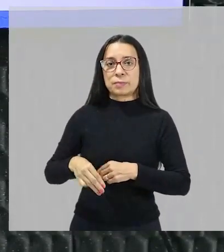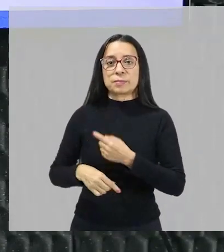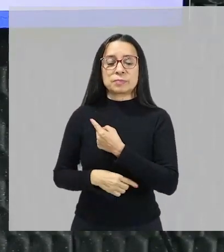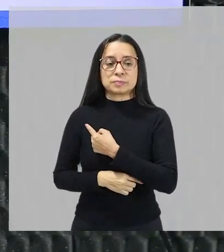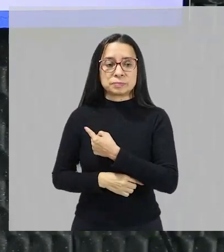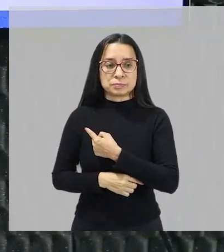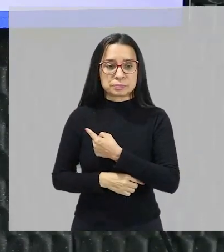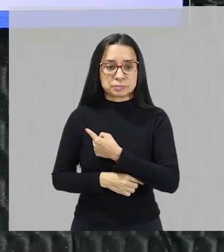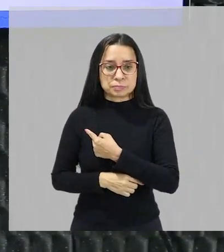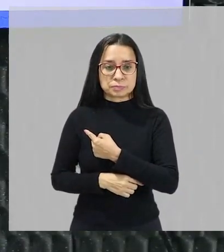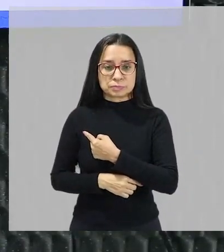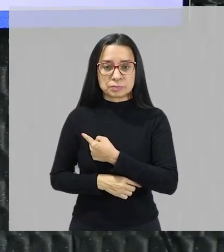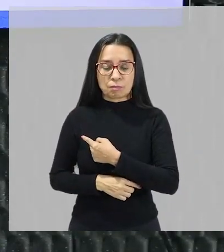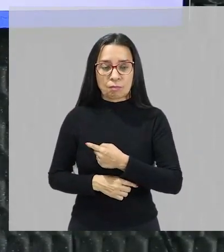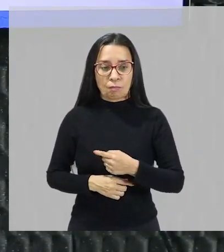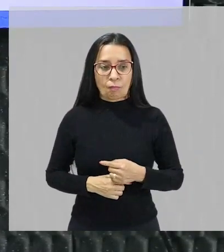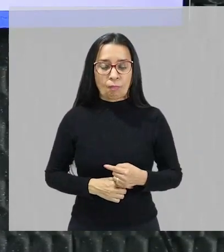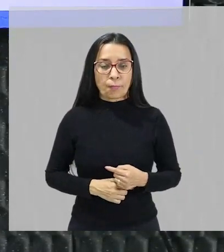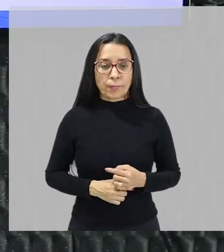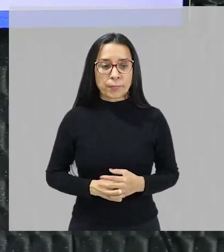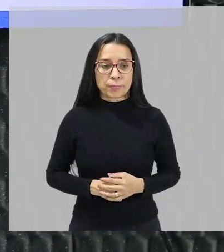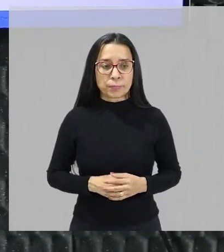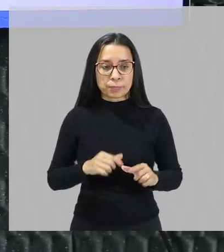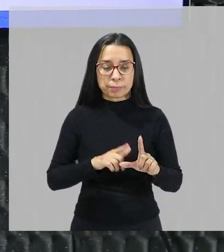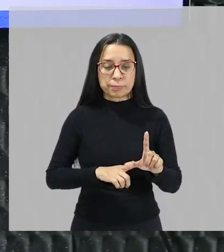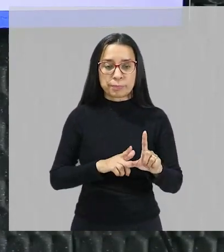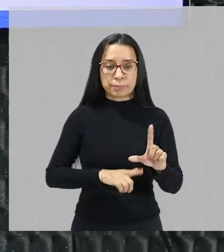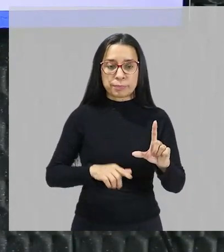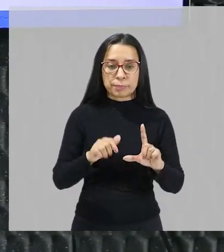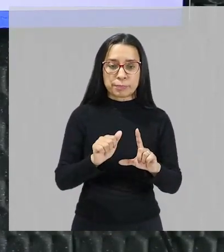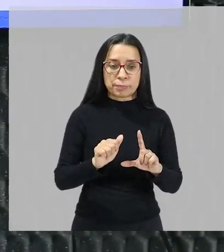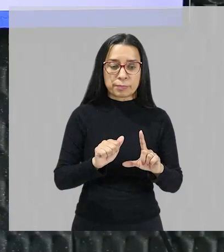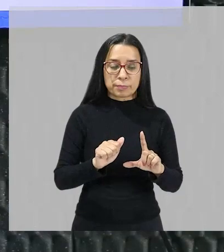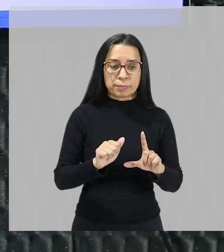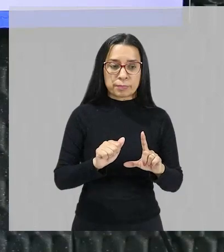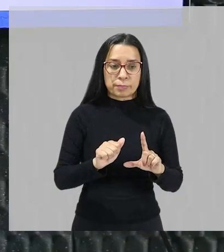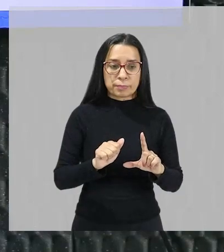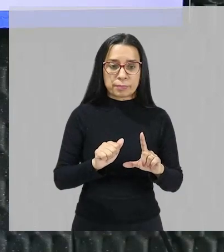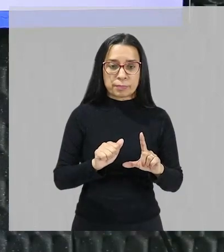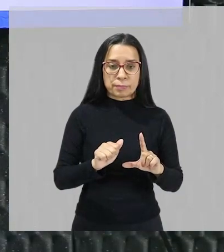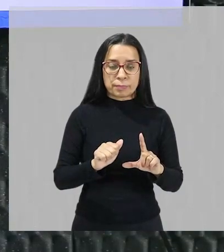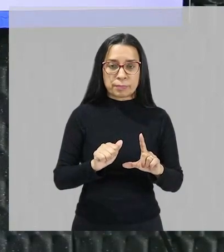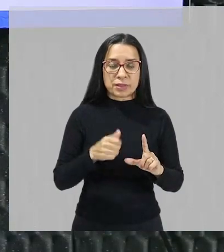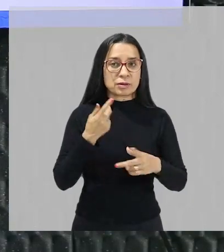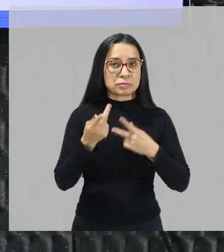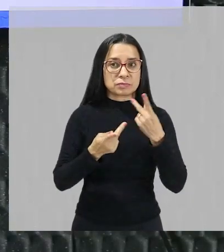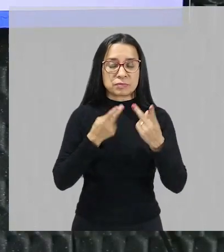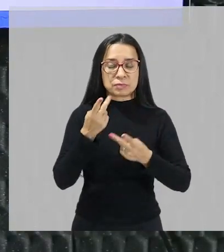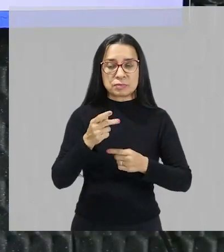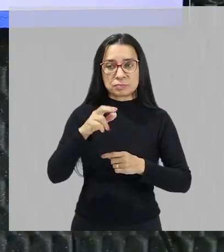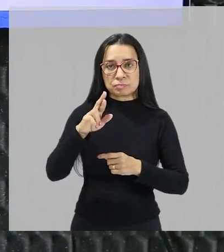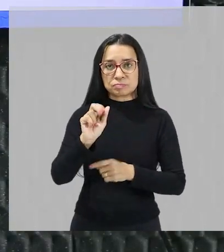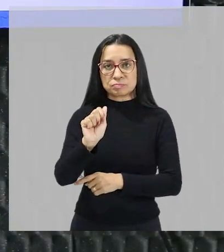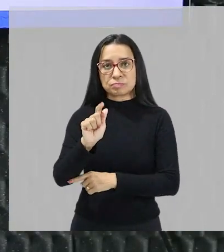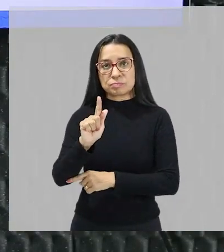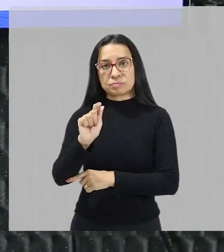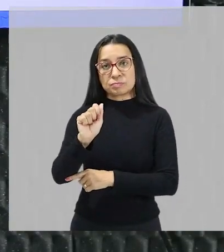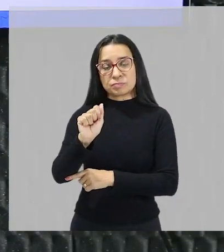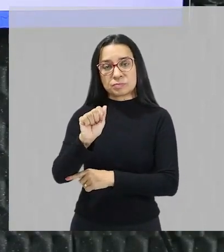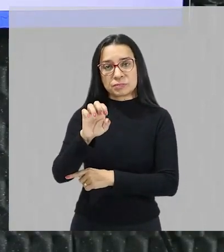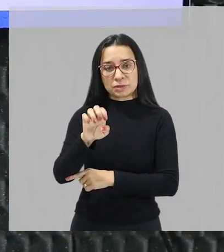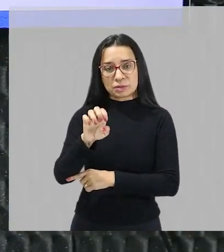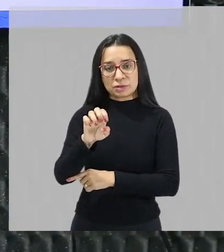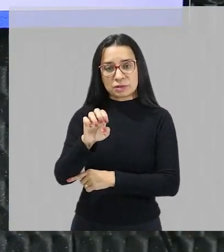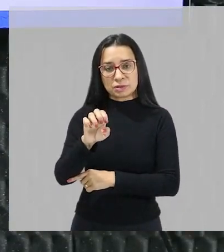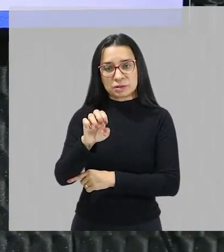conjunto dessas características demonstra o quê? Letra A. Tá falando do reggae, que tem clube em vários lugares do mundo de reggae,